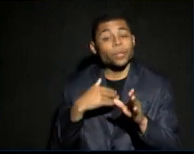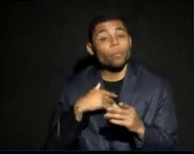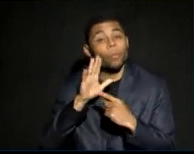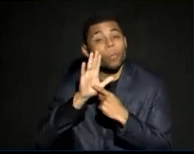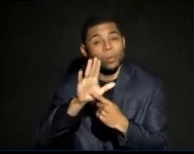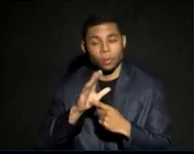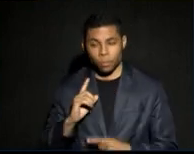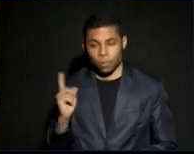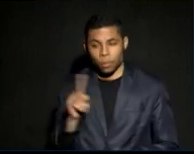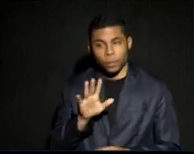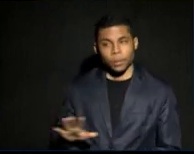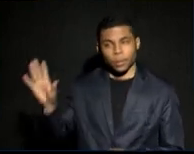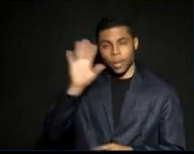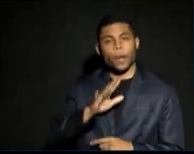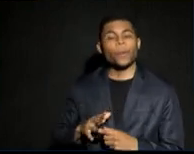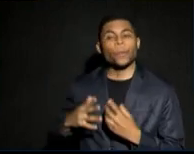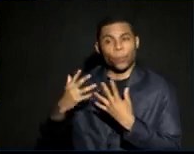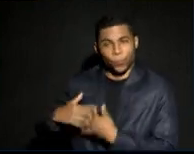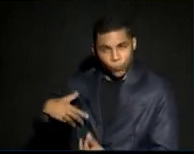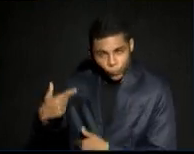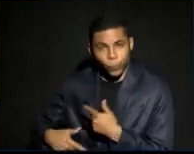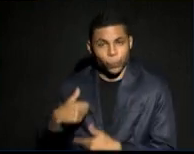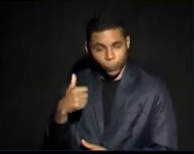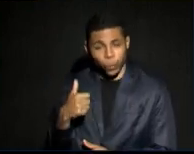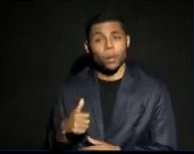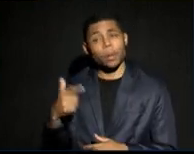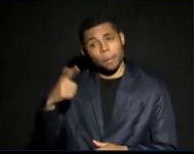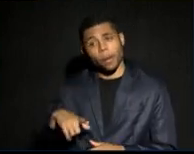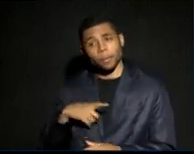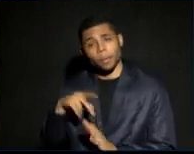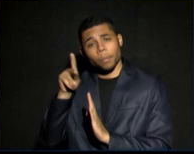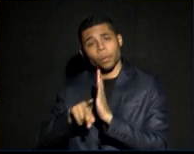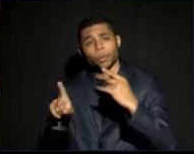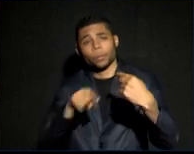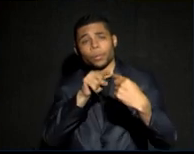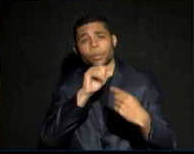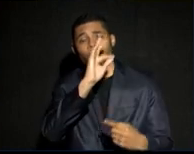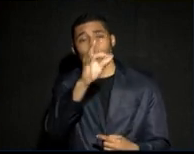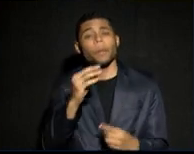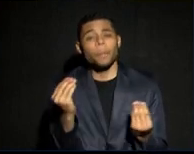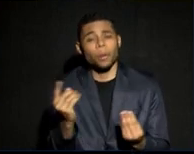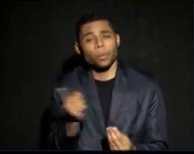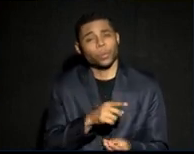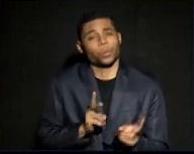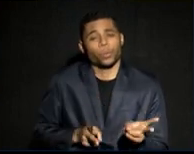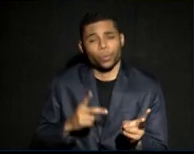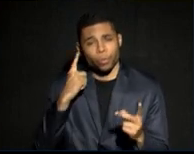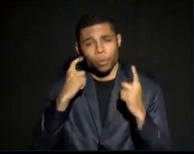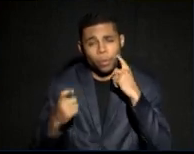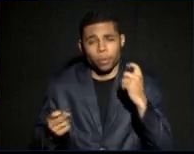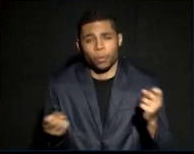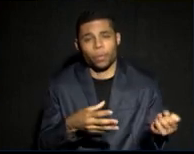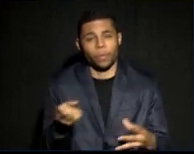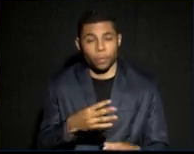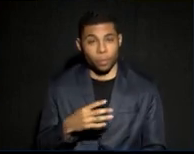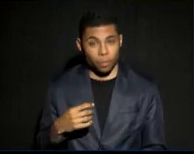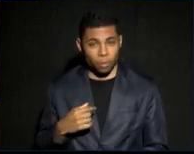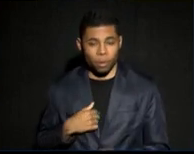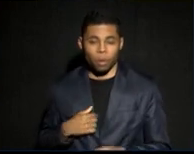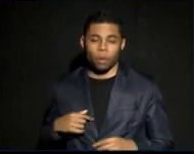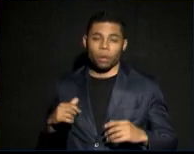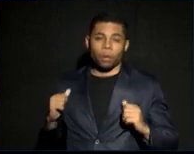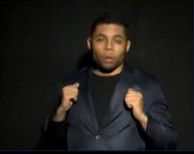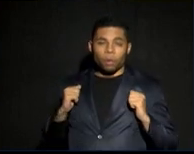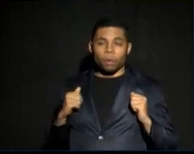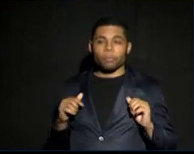mostrar que nós somos no estado que funciona e no estado que tem projetos objetivos para continuar inovando permanentemente eu nunca